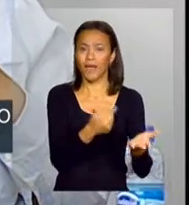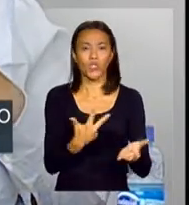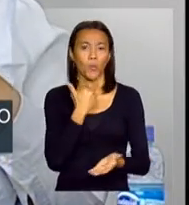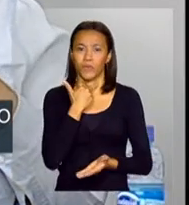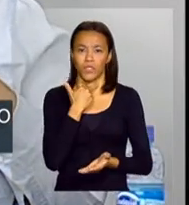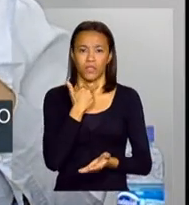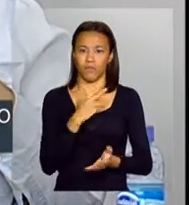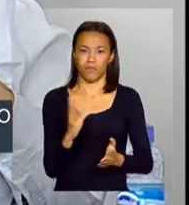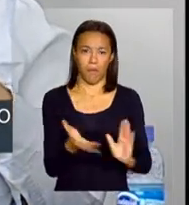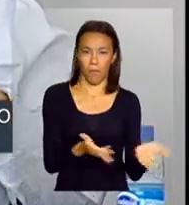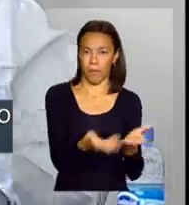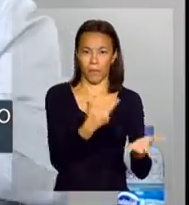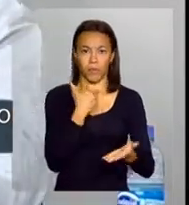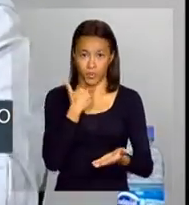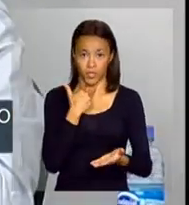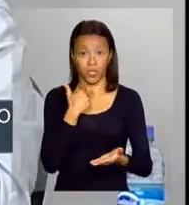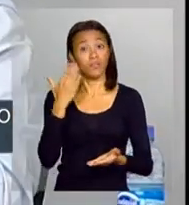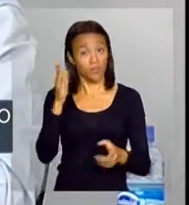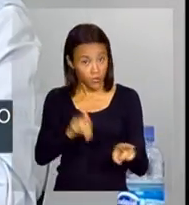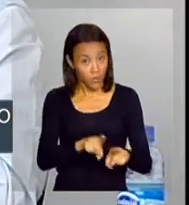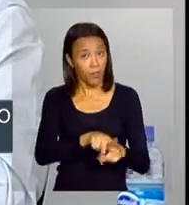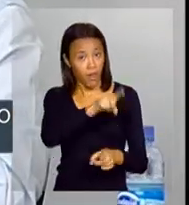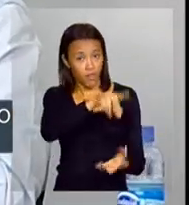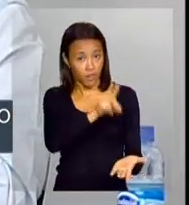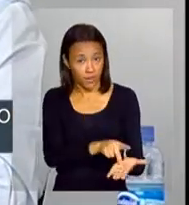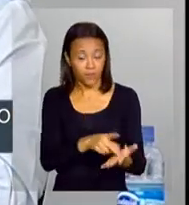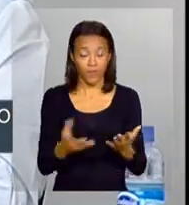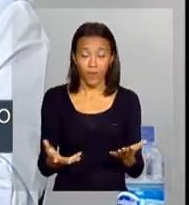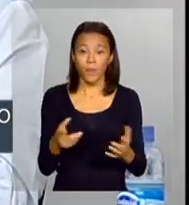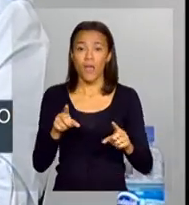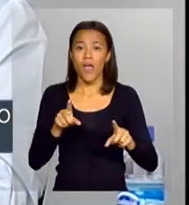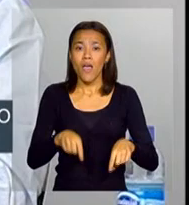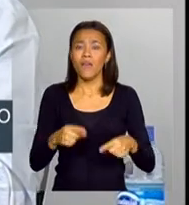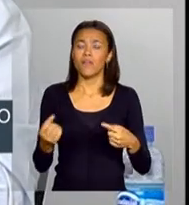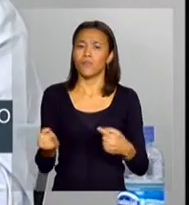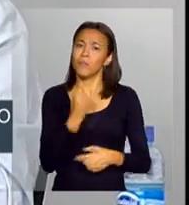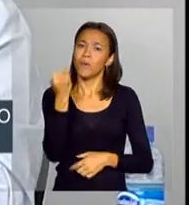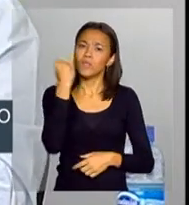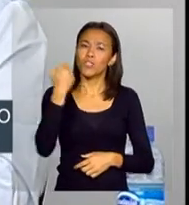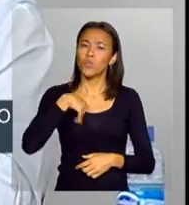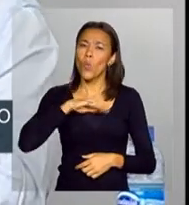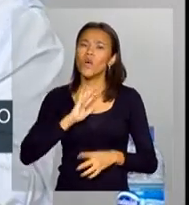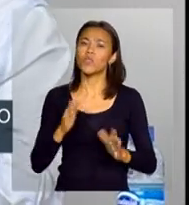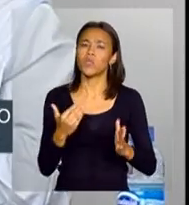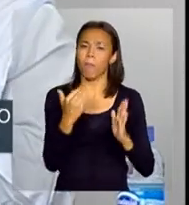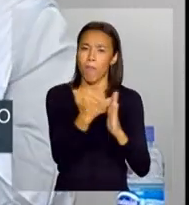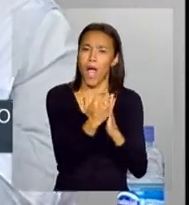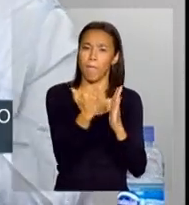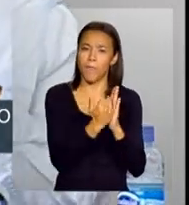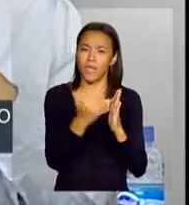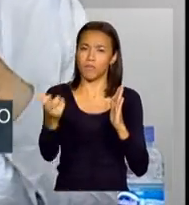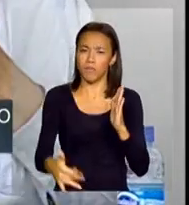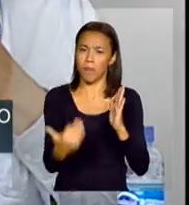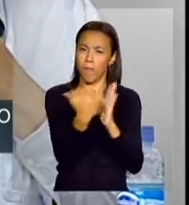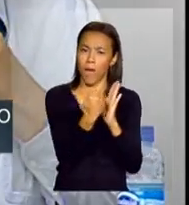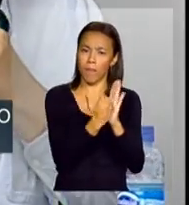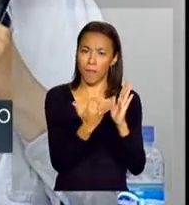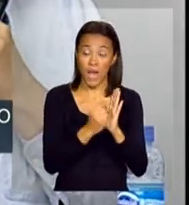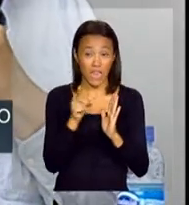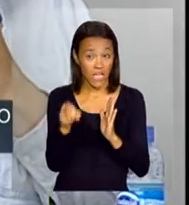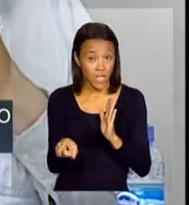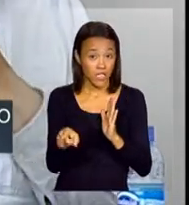podia desmatar. E que também é verdade. Então, é importante, quando a gente pontua os casos, porque tem o que